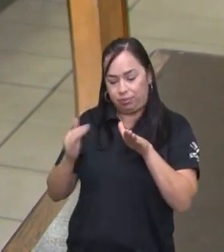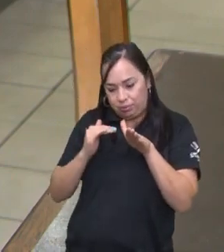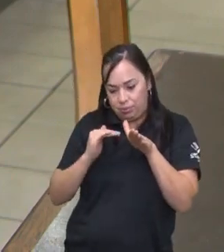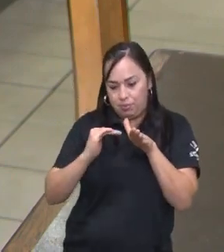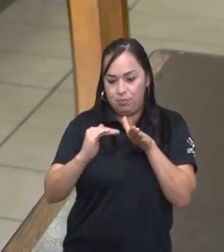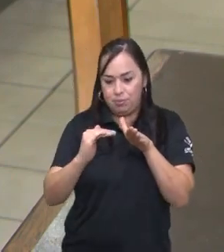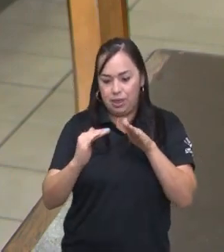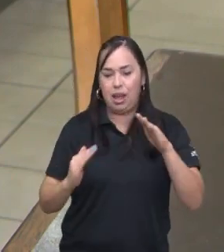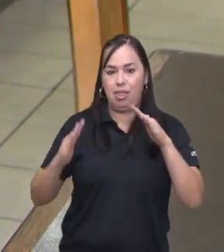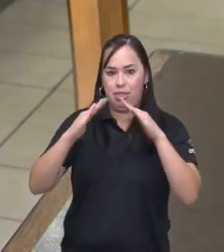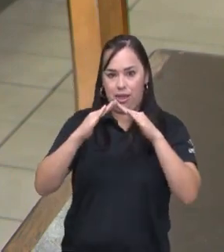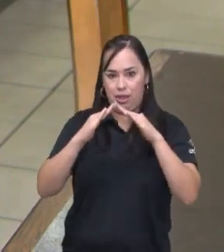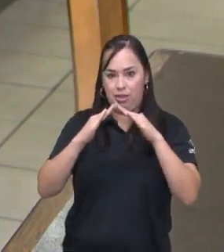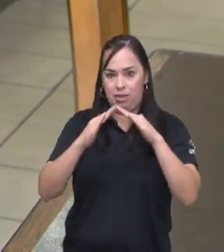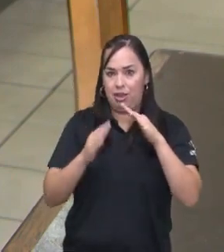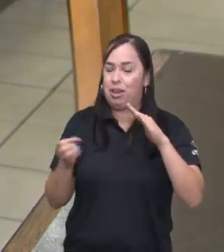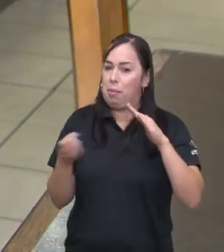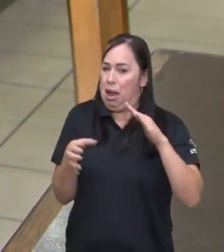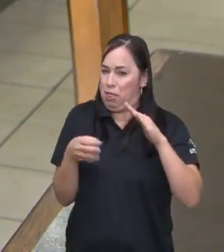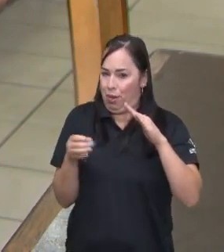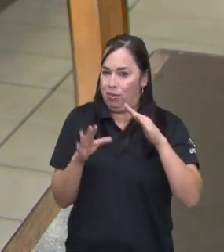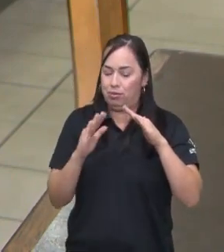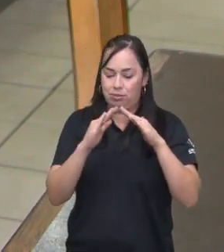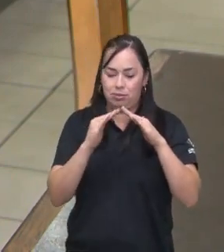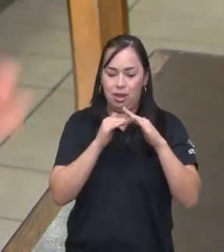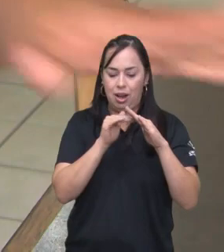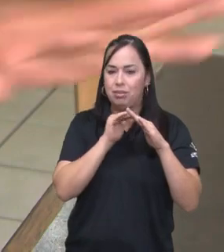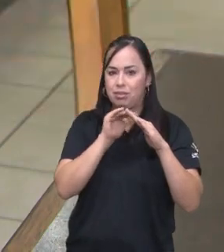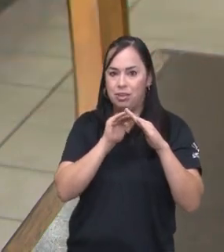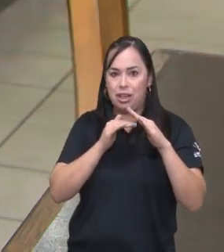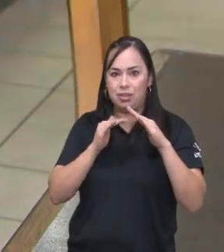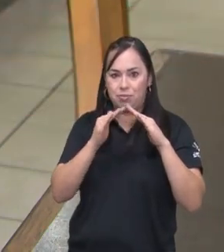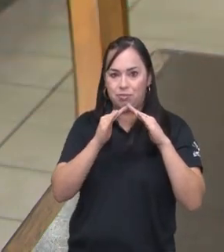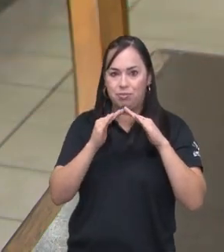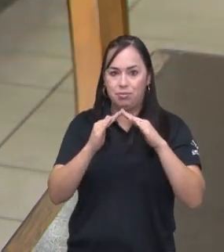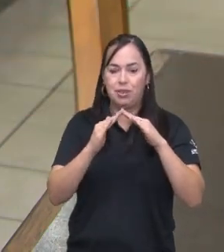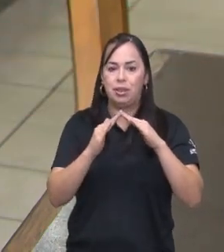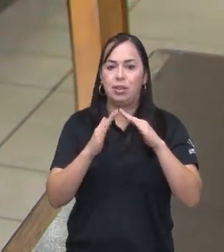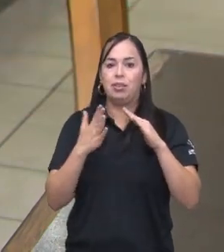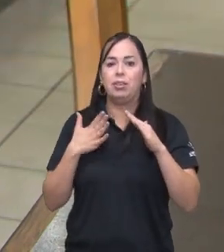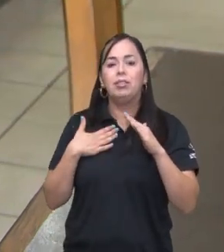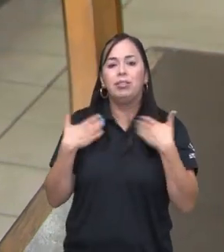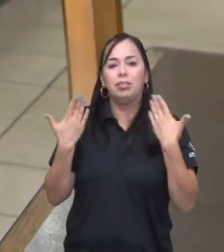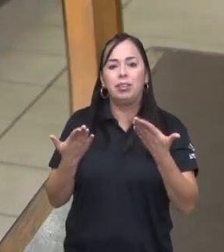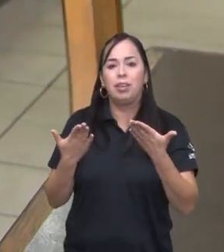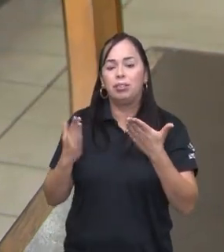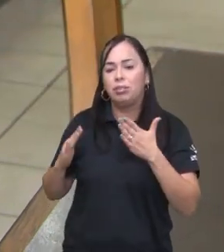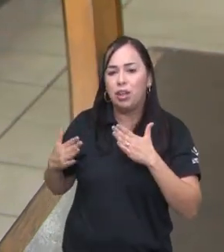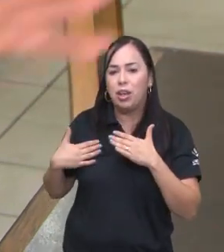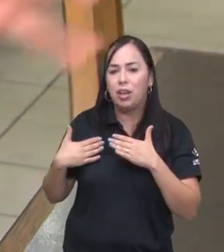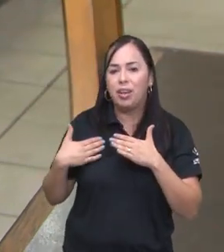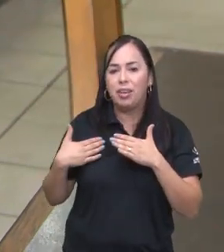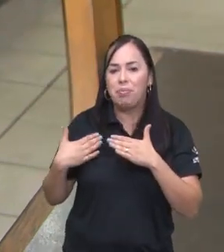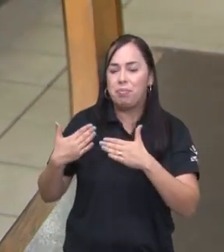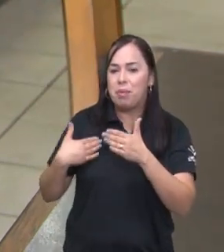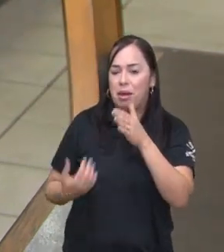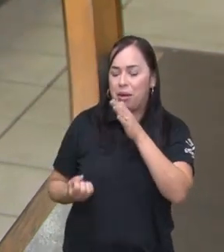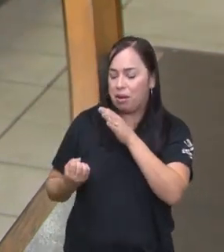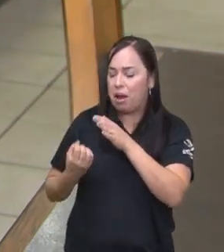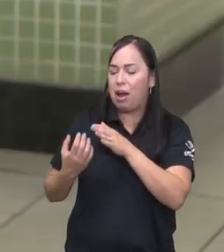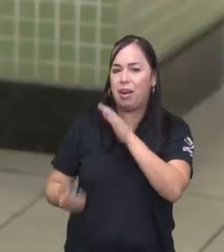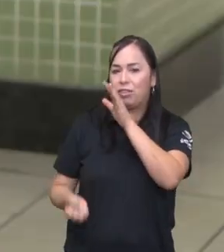já era mais moderno um pouquinho e tal. Então eu sou dessa primeira aí. Essa primeira leva de casas que teve